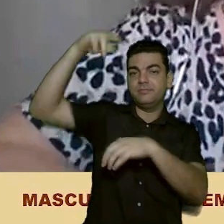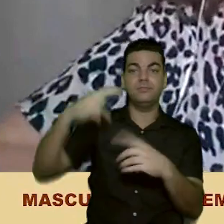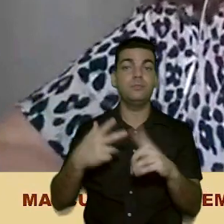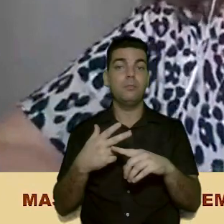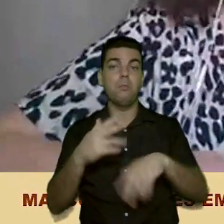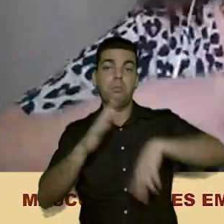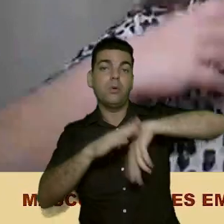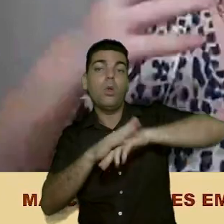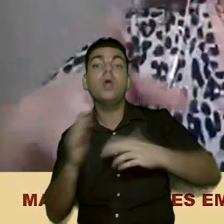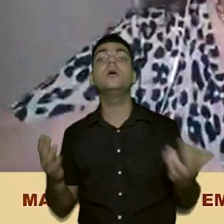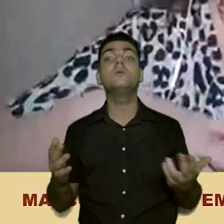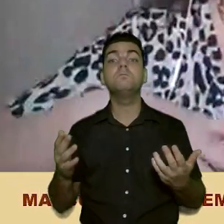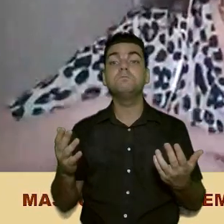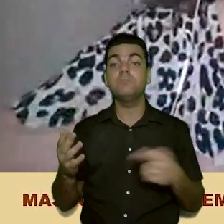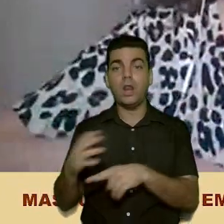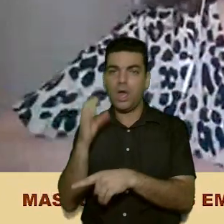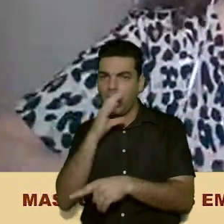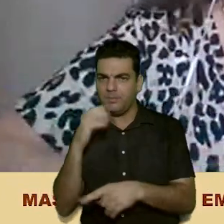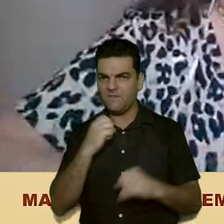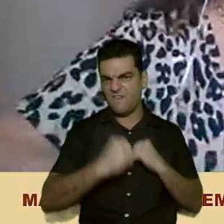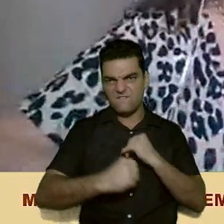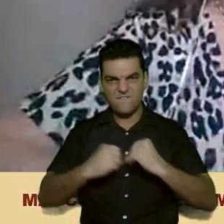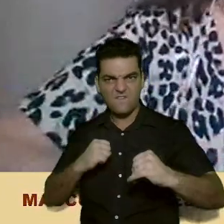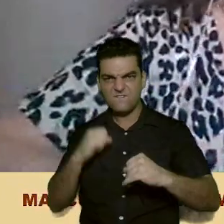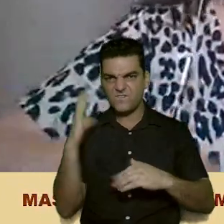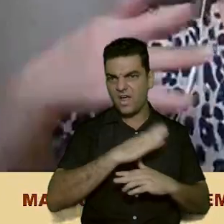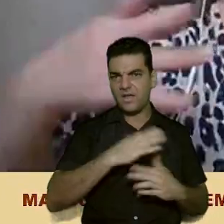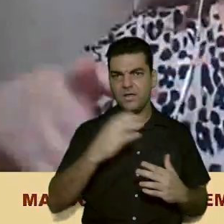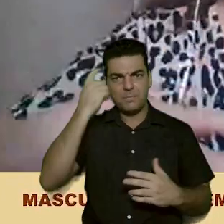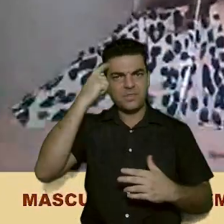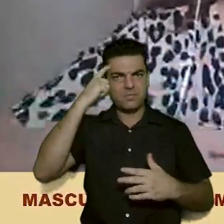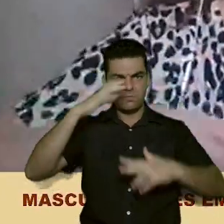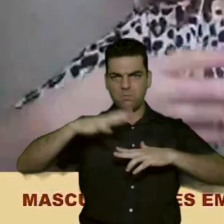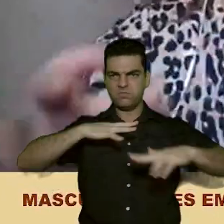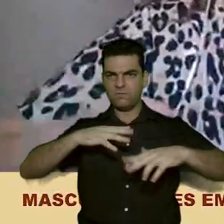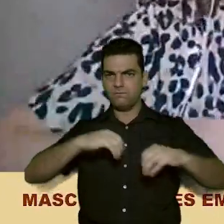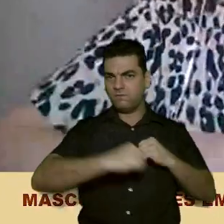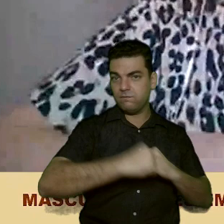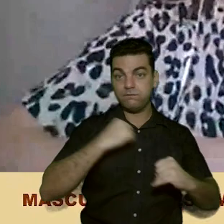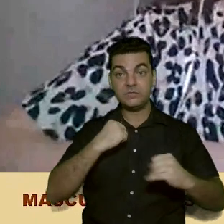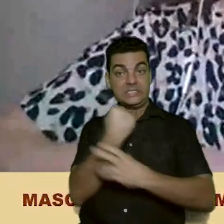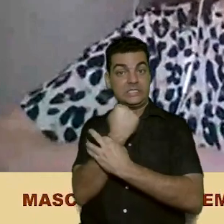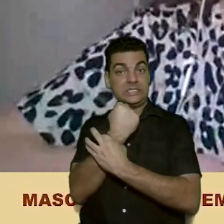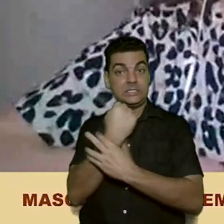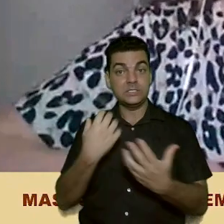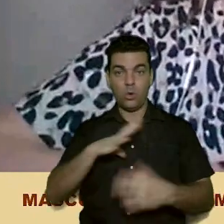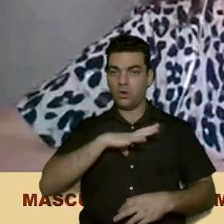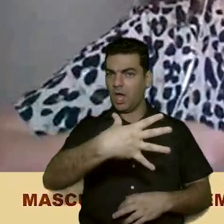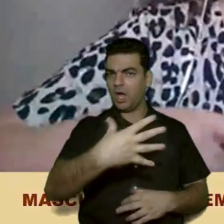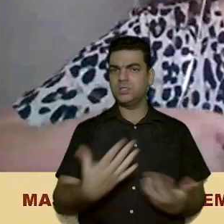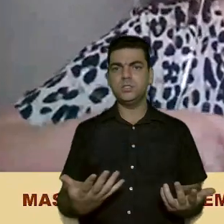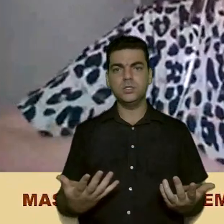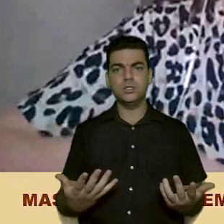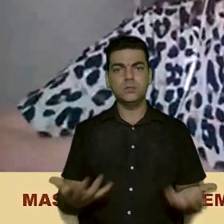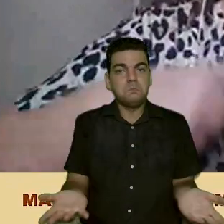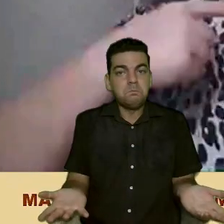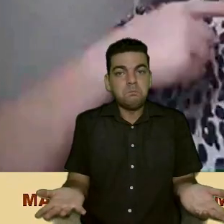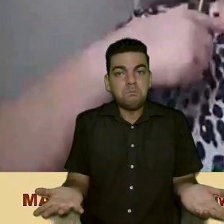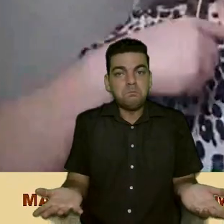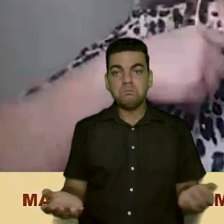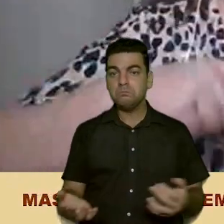de boneca, se ela brincar de subir em árvore, se ela brincar de bola, ela vai desenvolver agilidade, né?